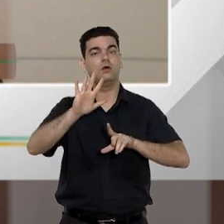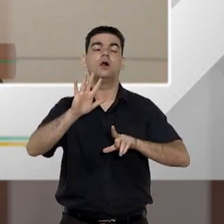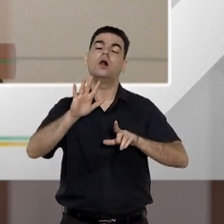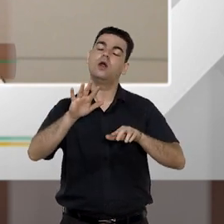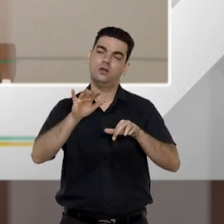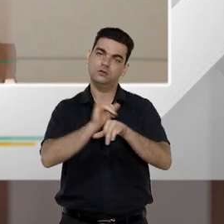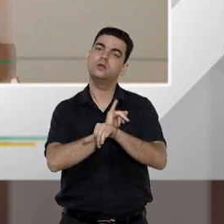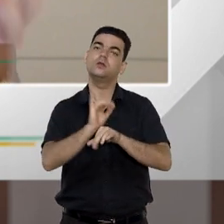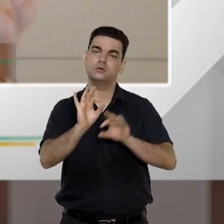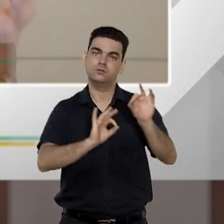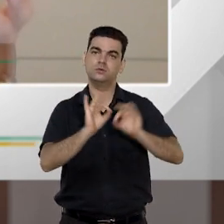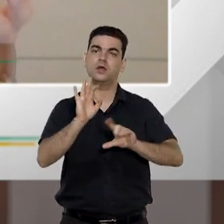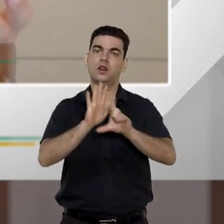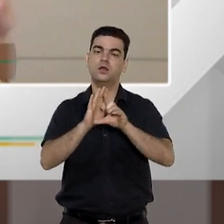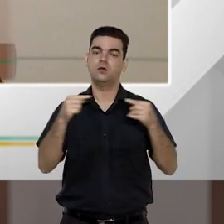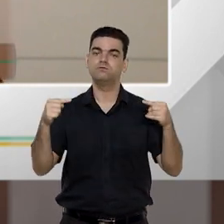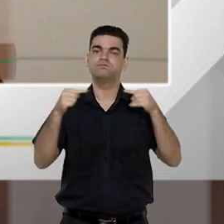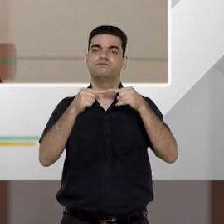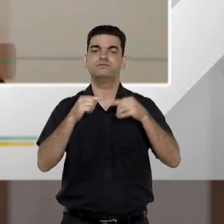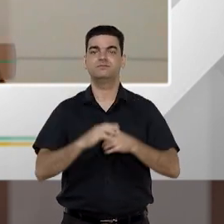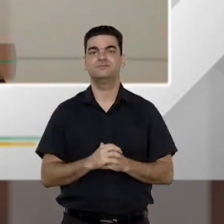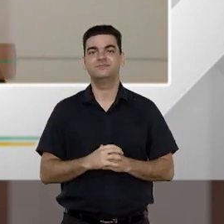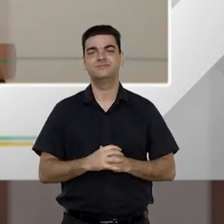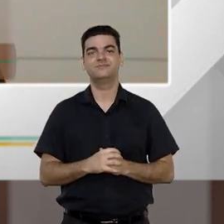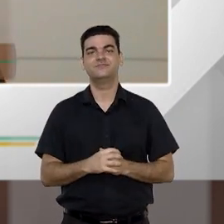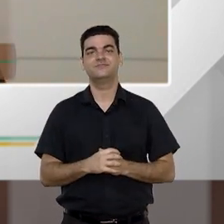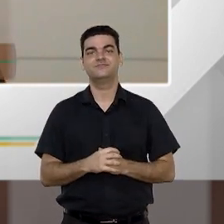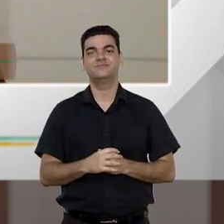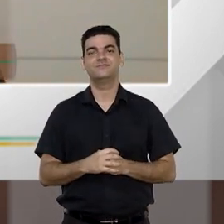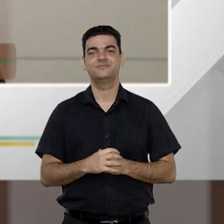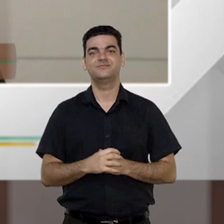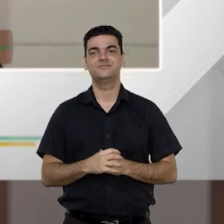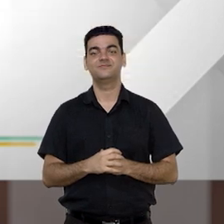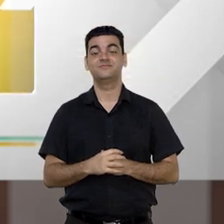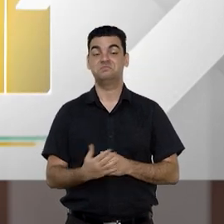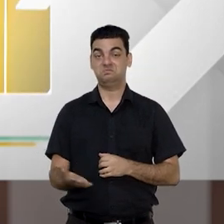lei federal de outras formas previstas em lei.